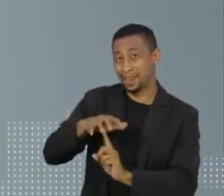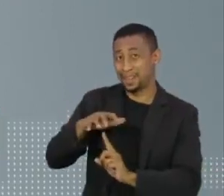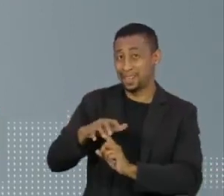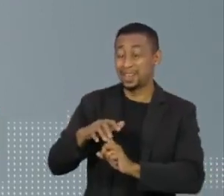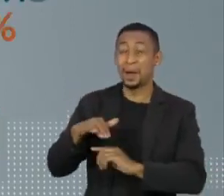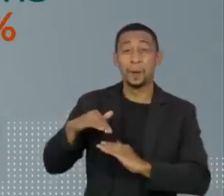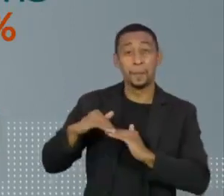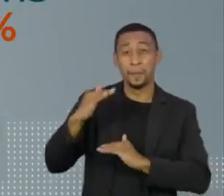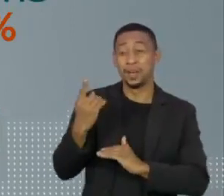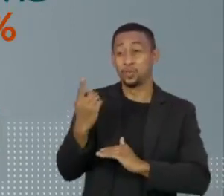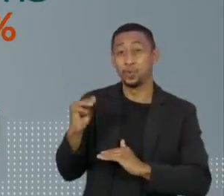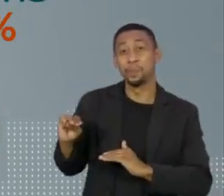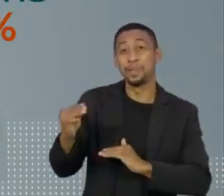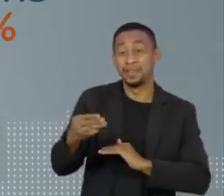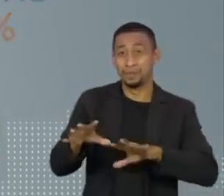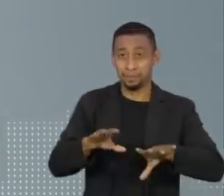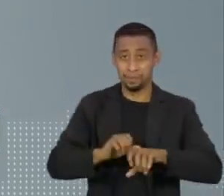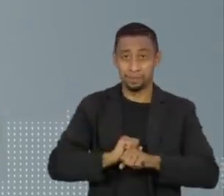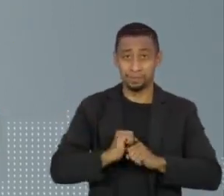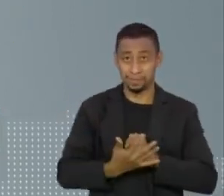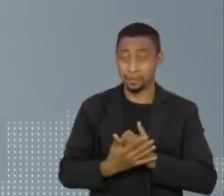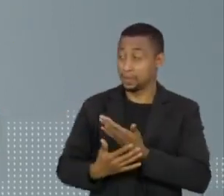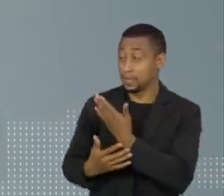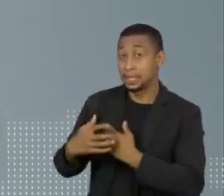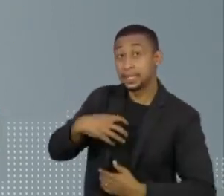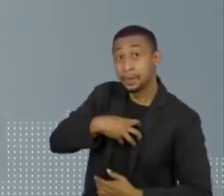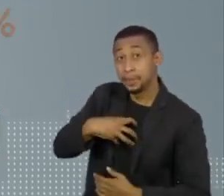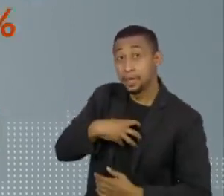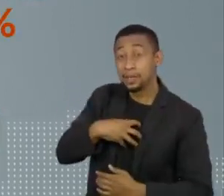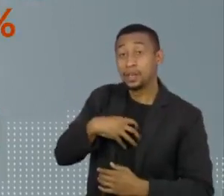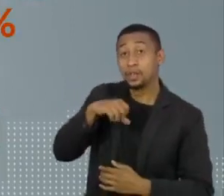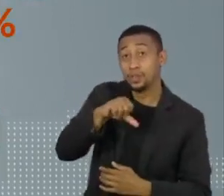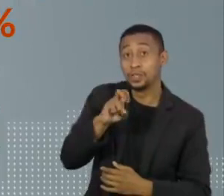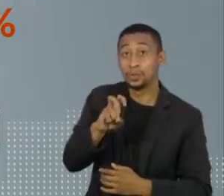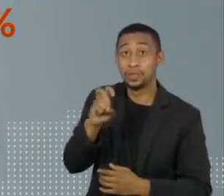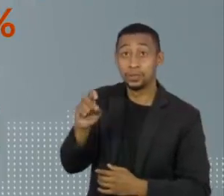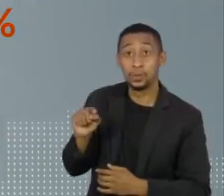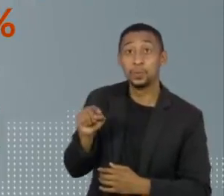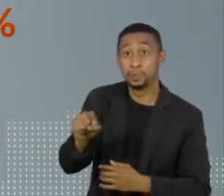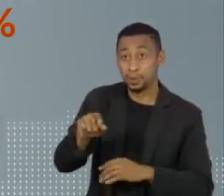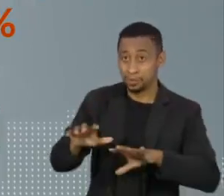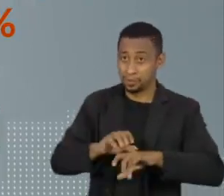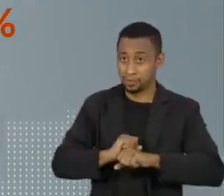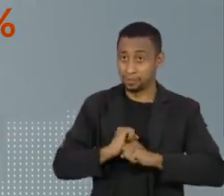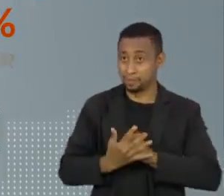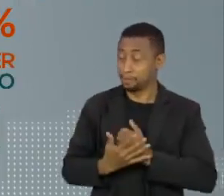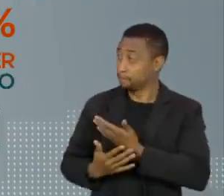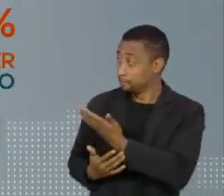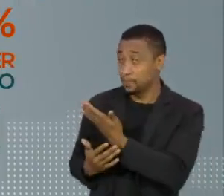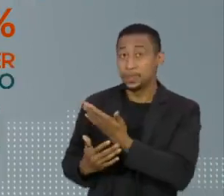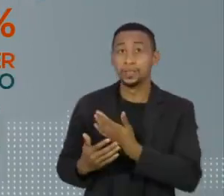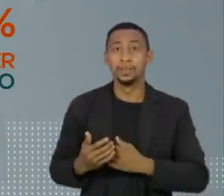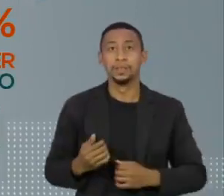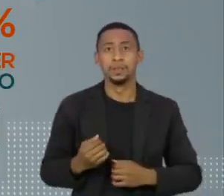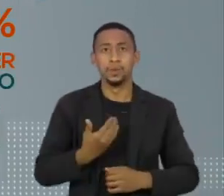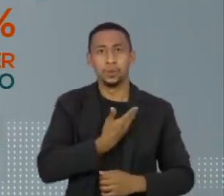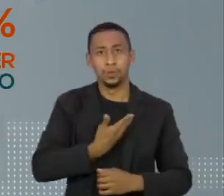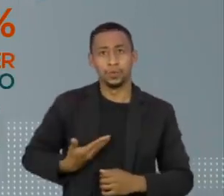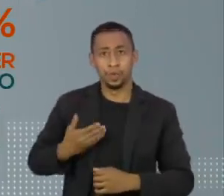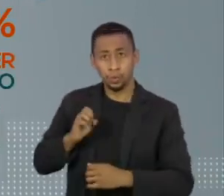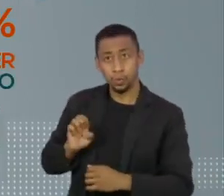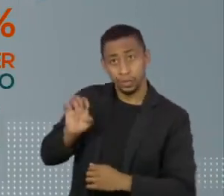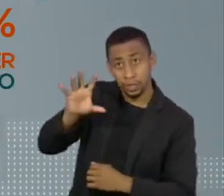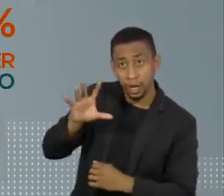apresentam mais de um milhão de registros na Bahia São 955 mil o governo do estado